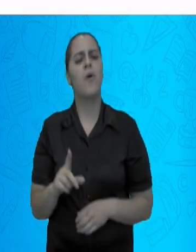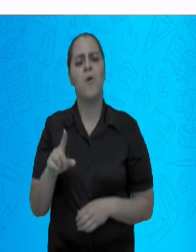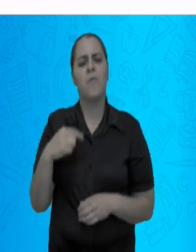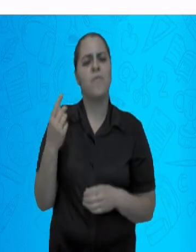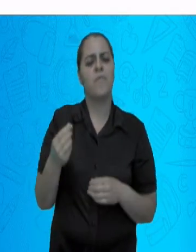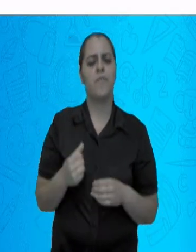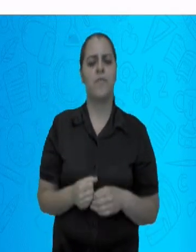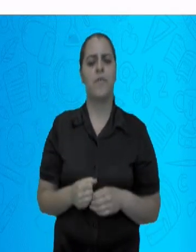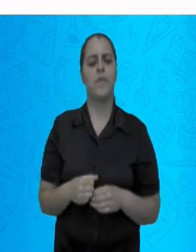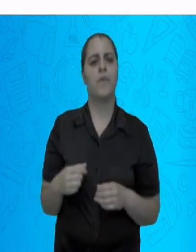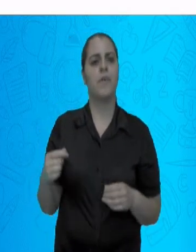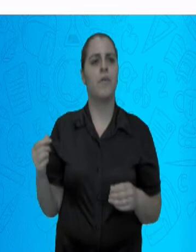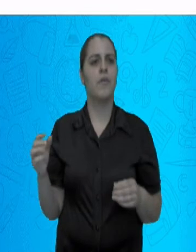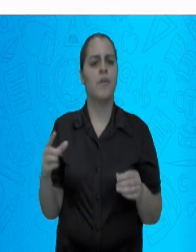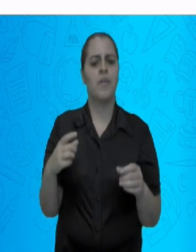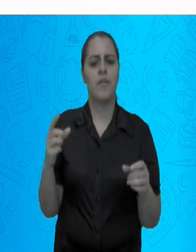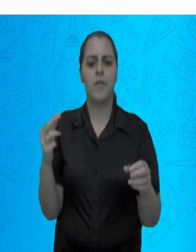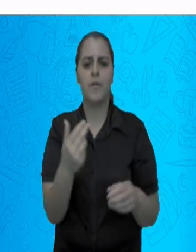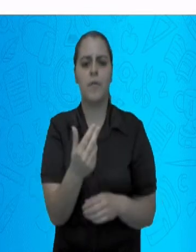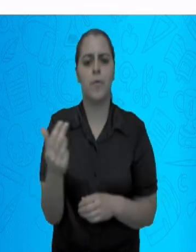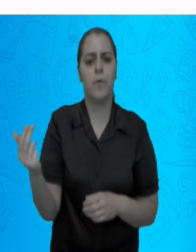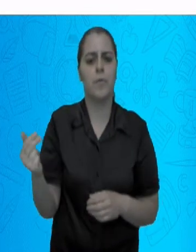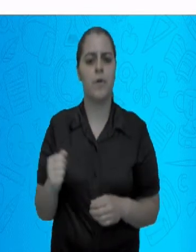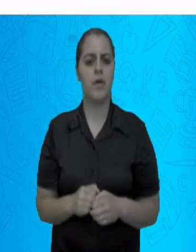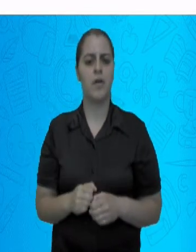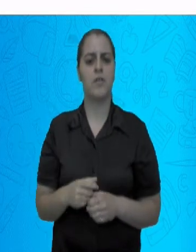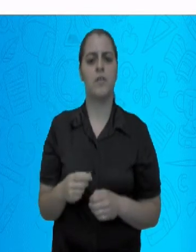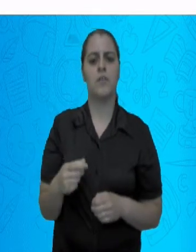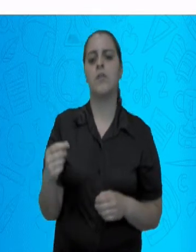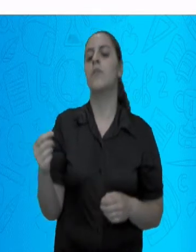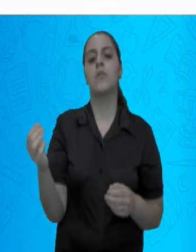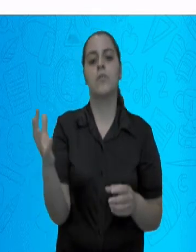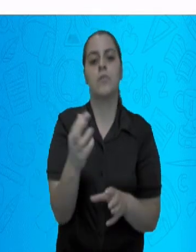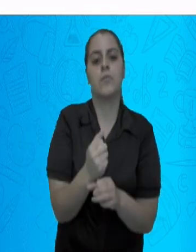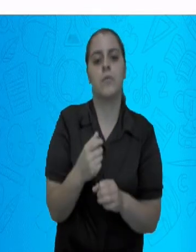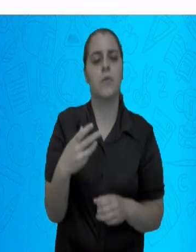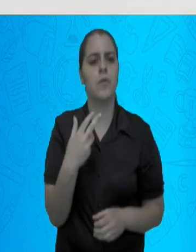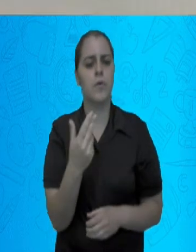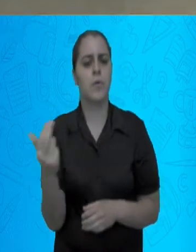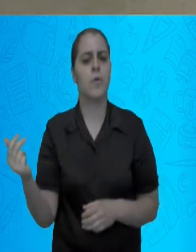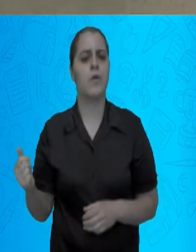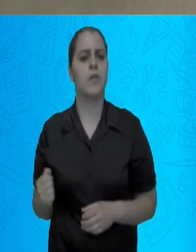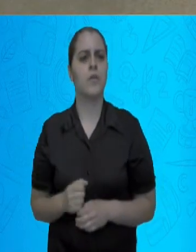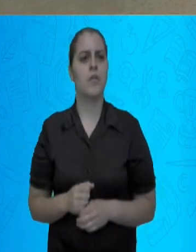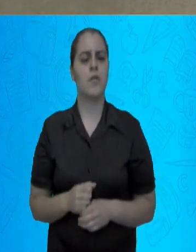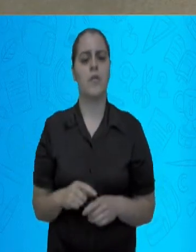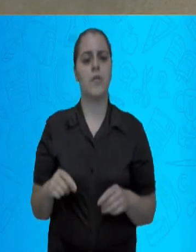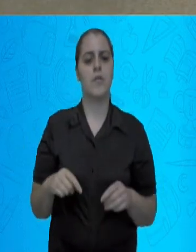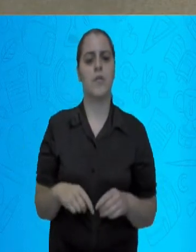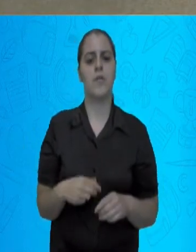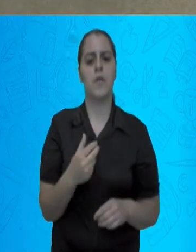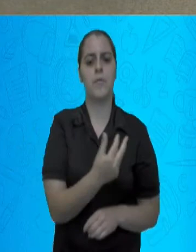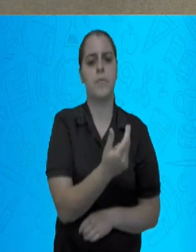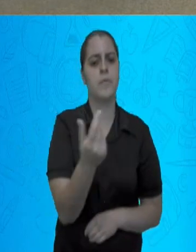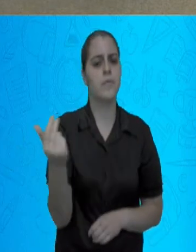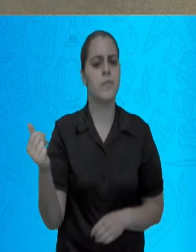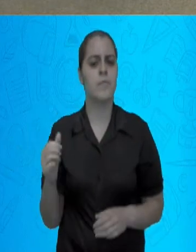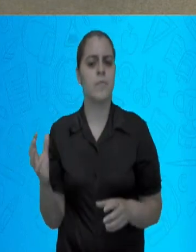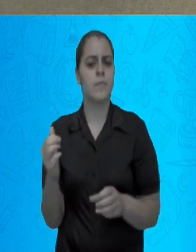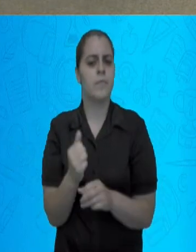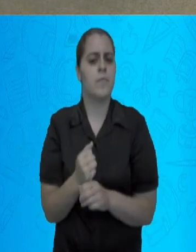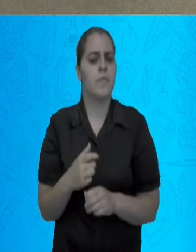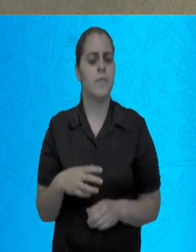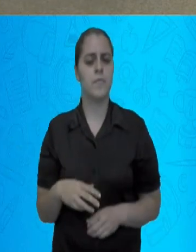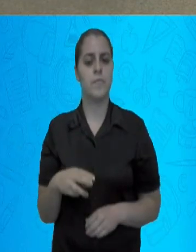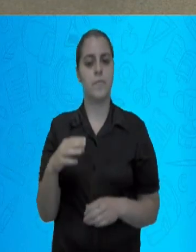Houve empate entre 2 salas? O que é o empate? Eles tiveram a mesma pontuação?